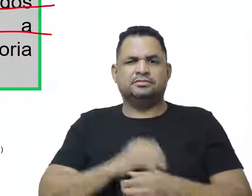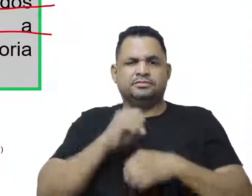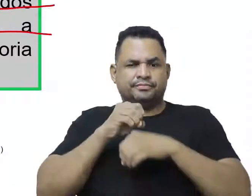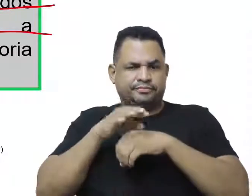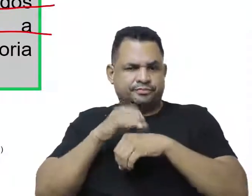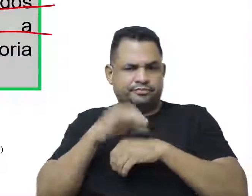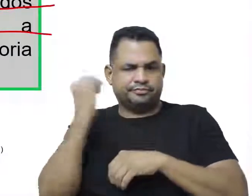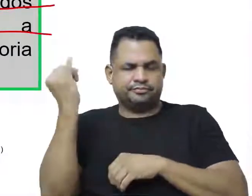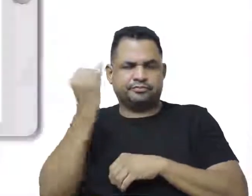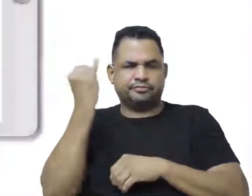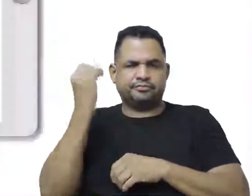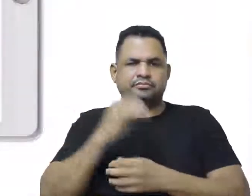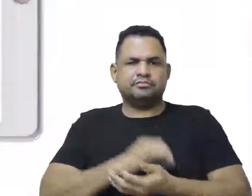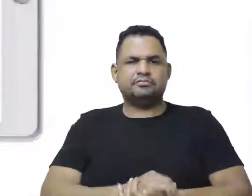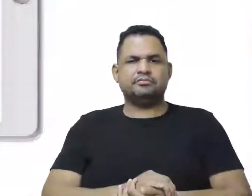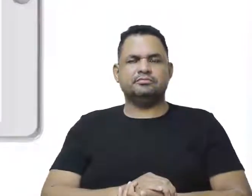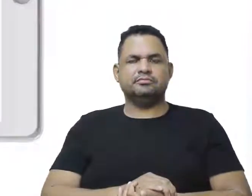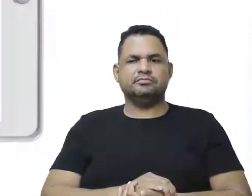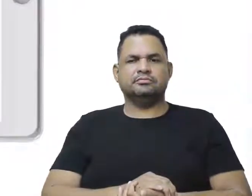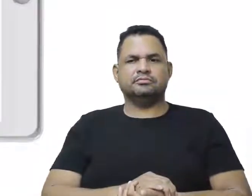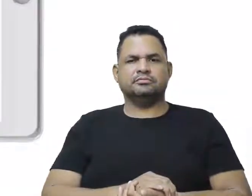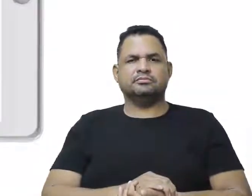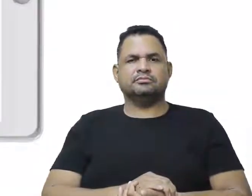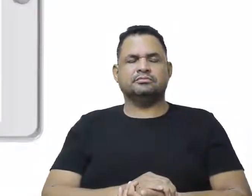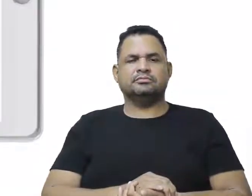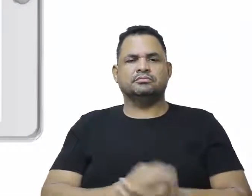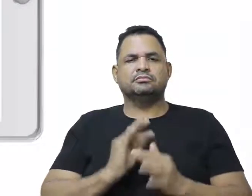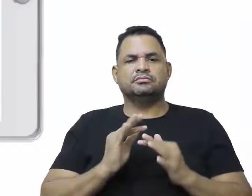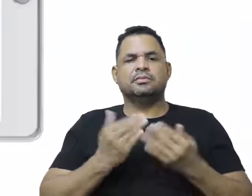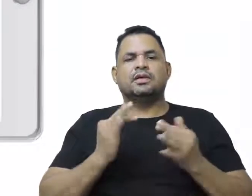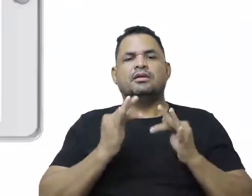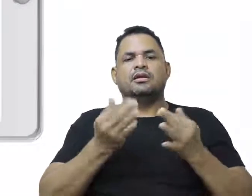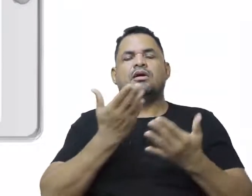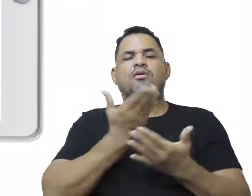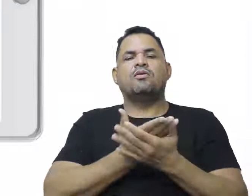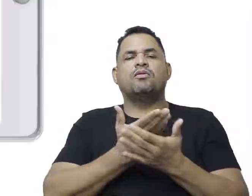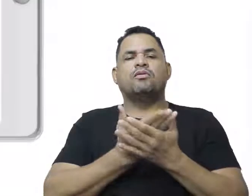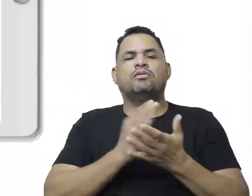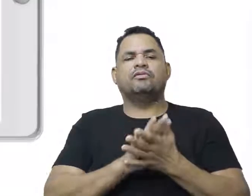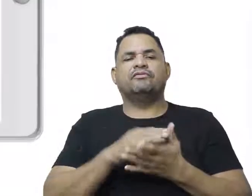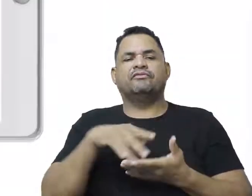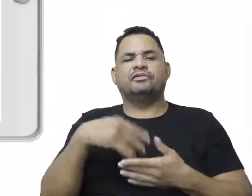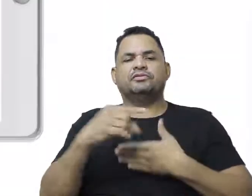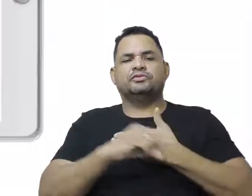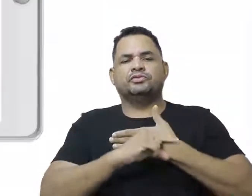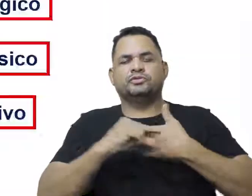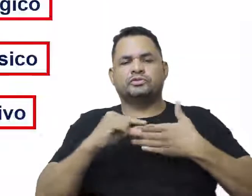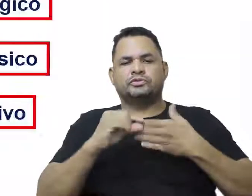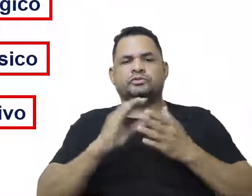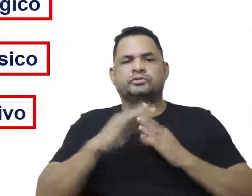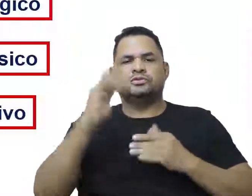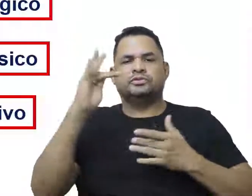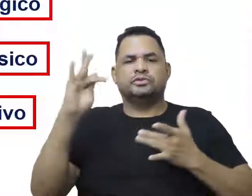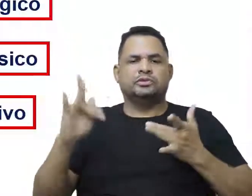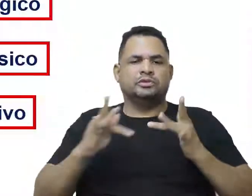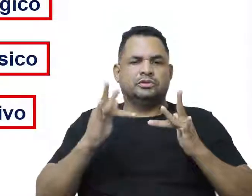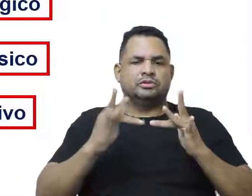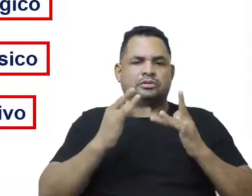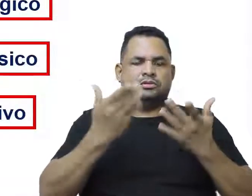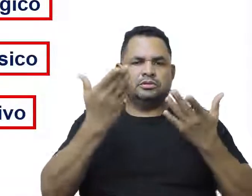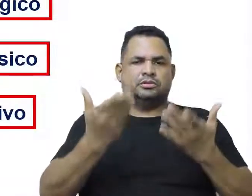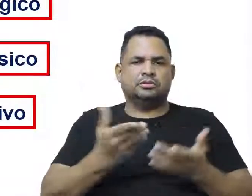aí importante e aqui na última aula nós falamos sobre os autores né Os Clássicos